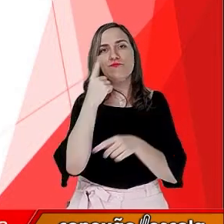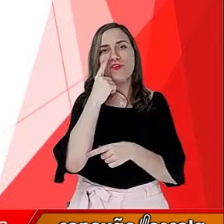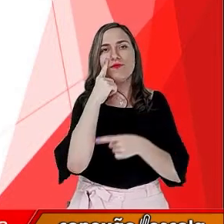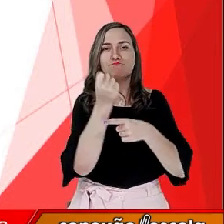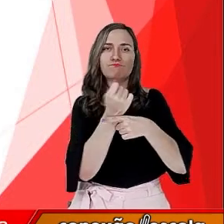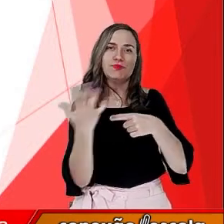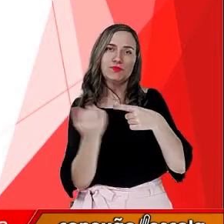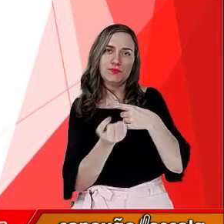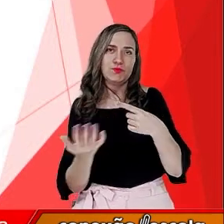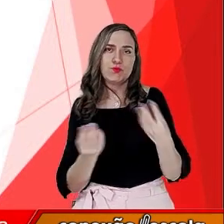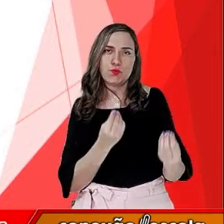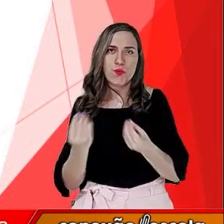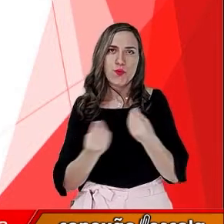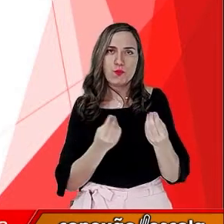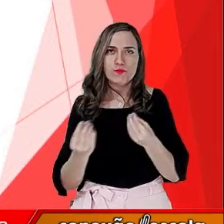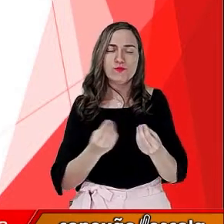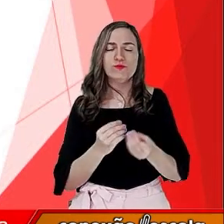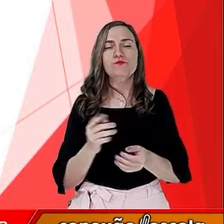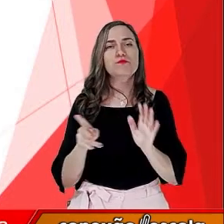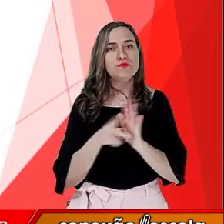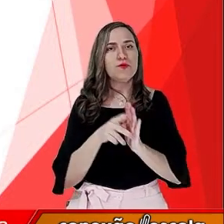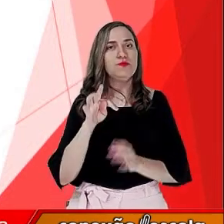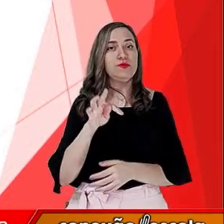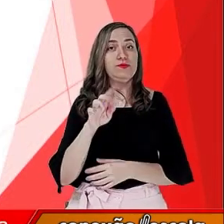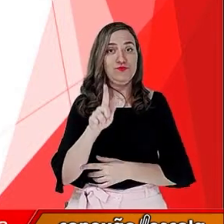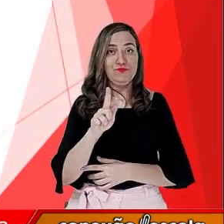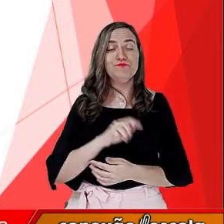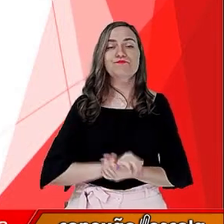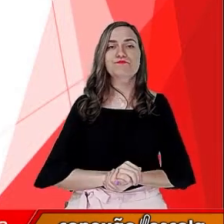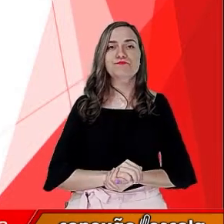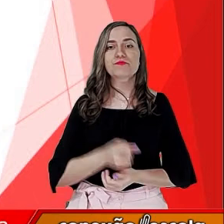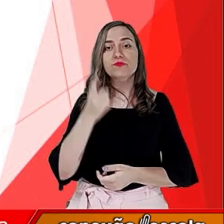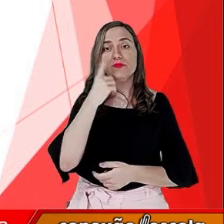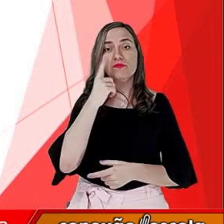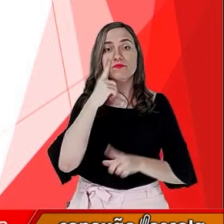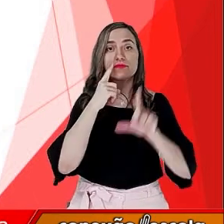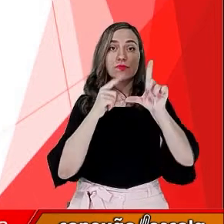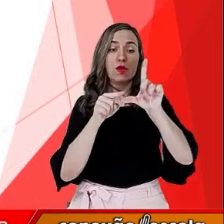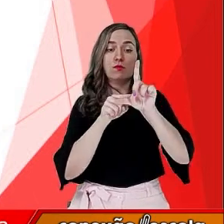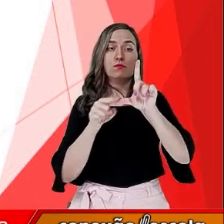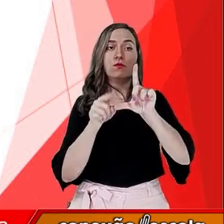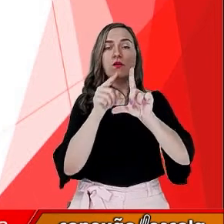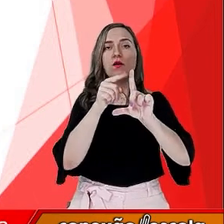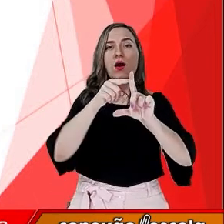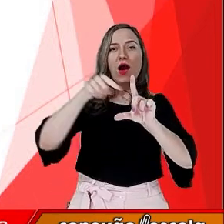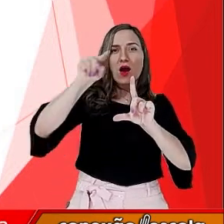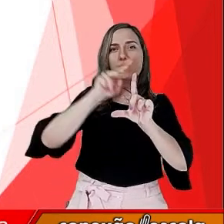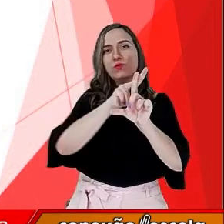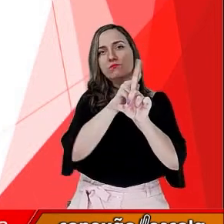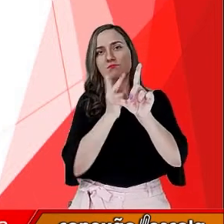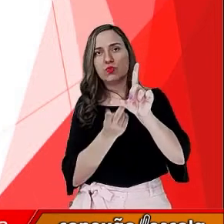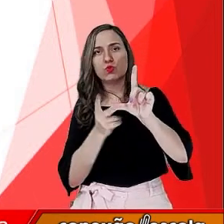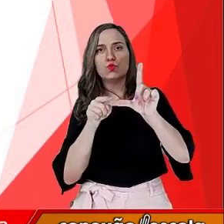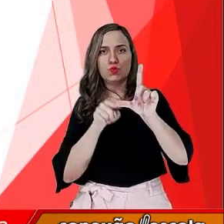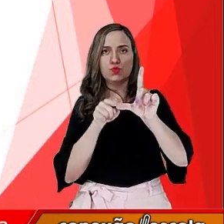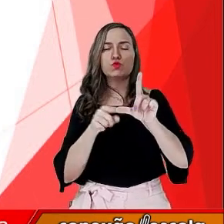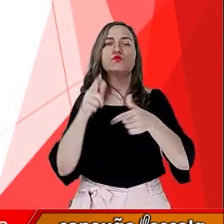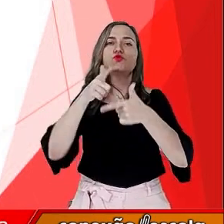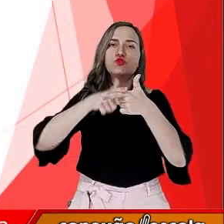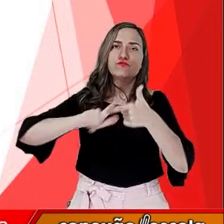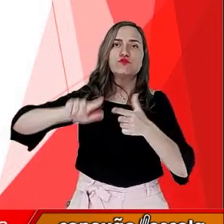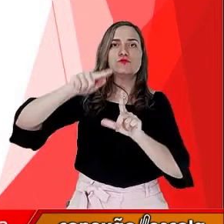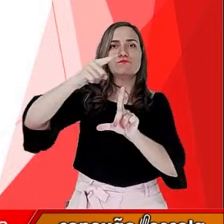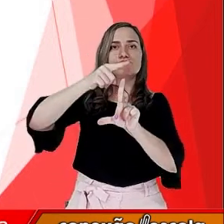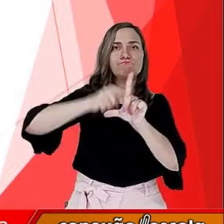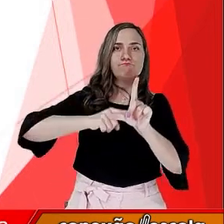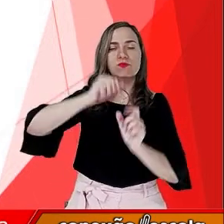agora calculando a razão tangente. Cateto oposto sobre cateto adjacente. O cateto oposto ao